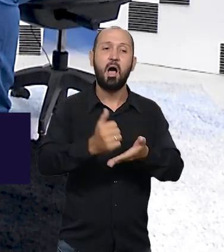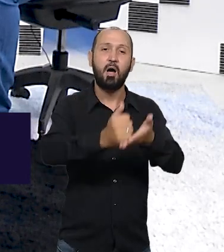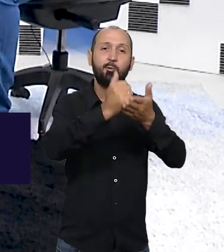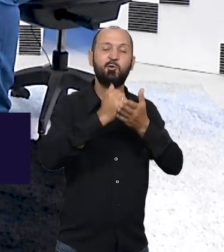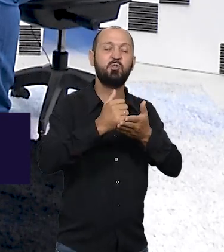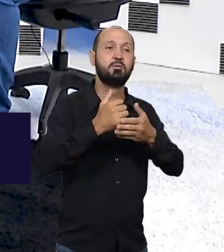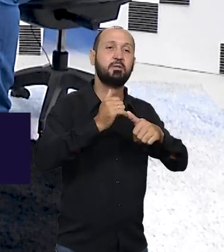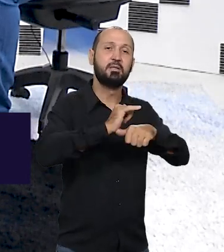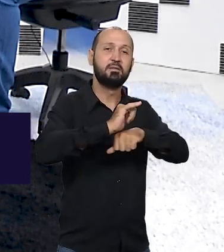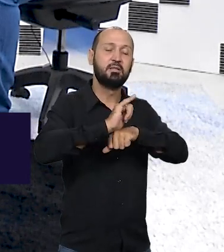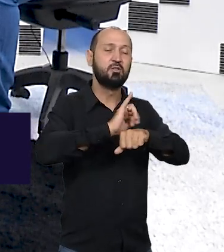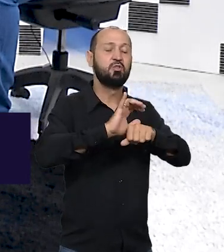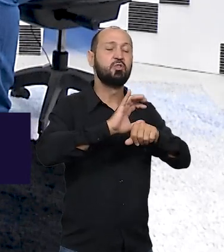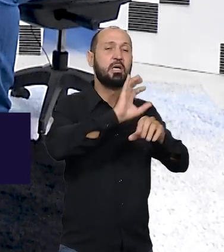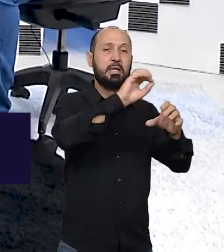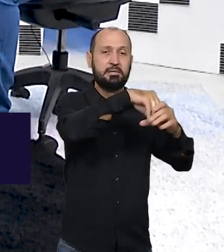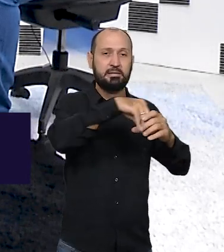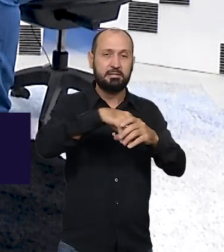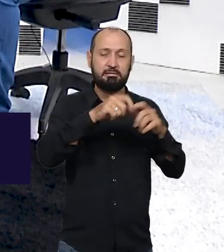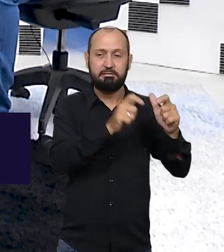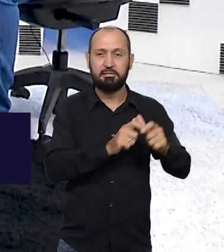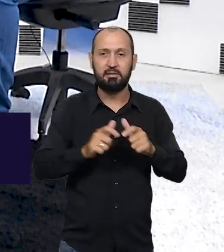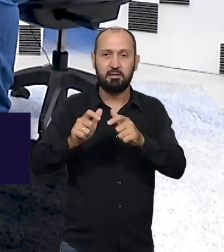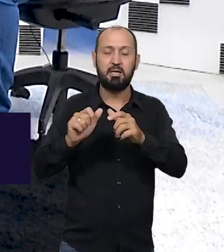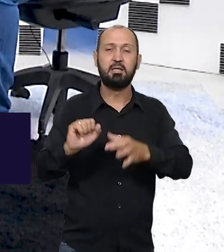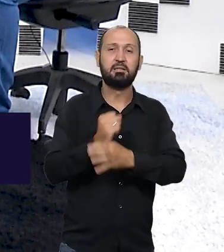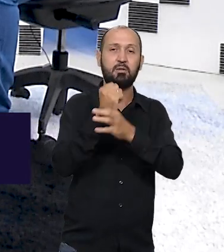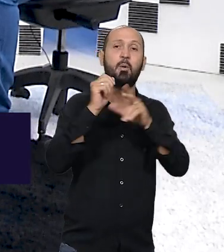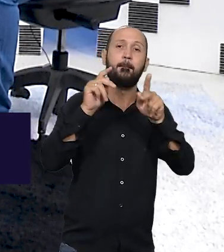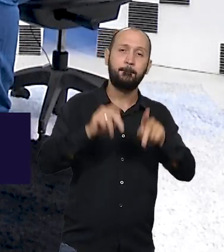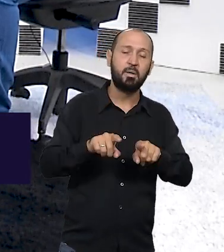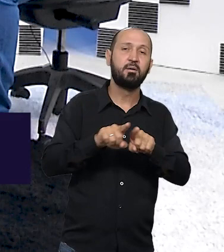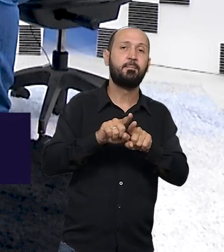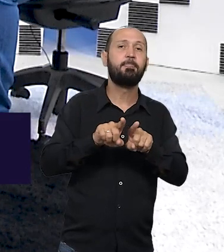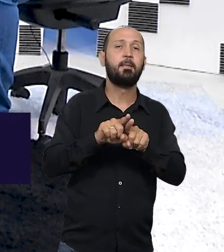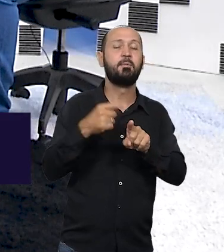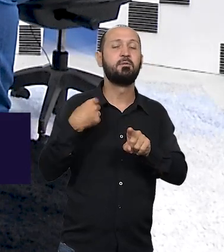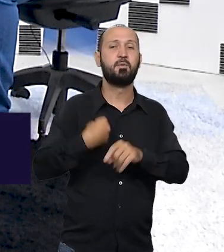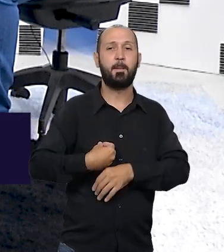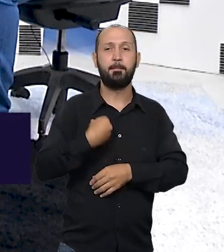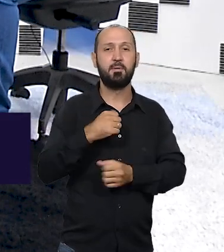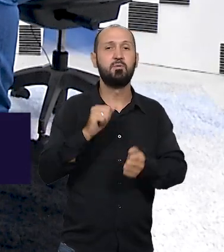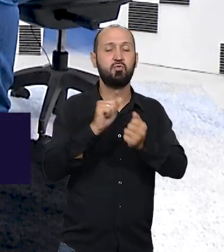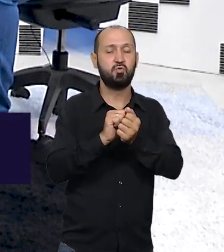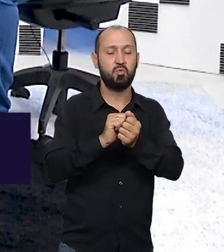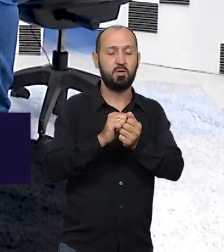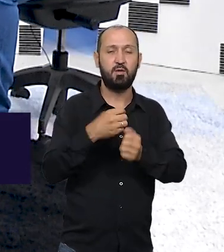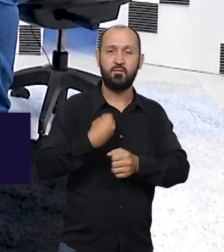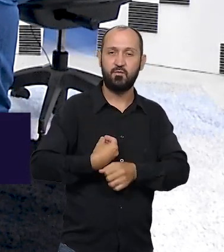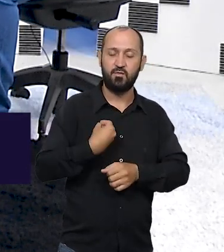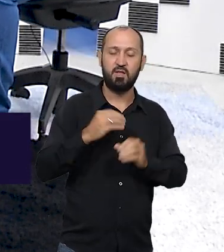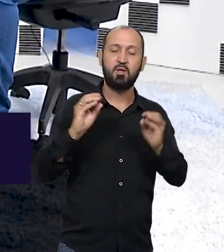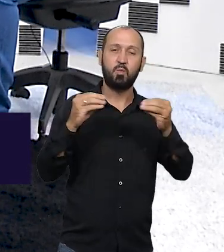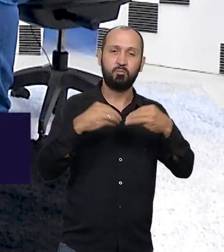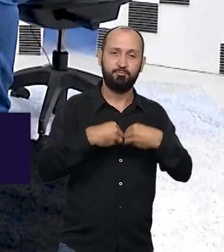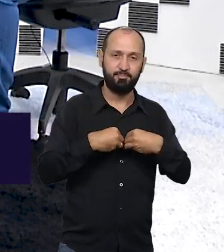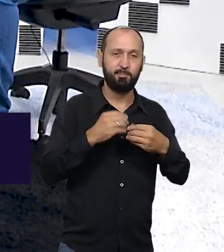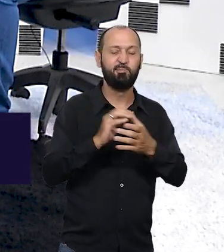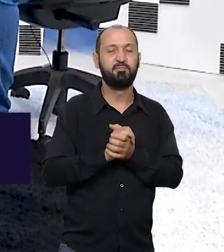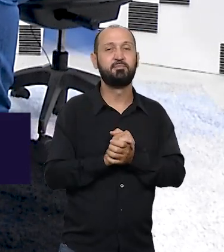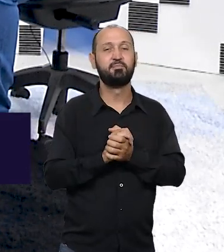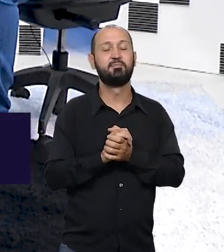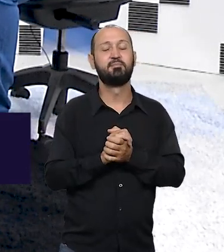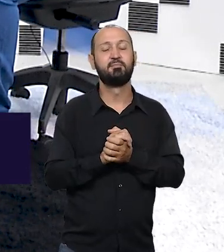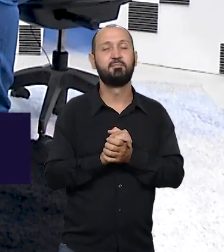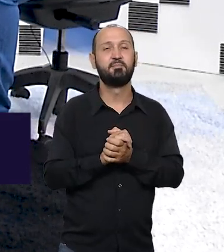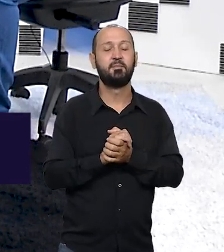toda essa lógica multissetorial, em que tanto a segurança pública também se veja presente na vida dos autistas, né? Então,